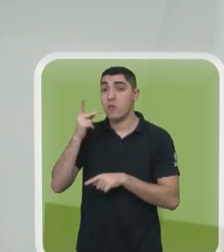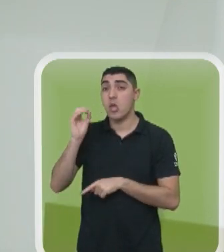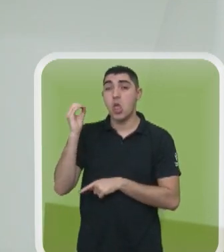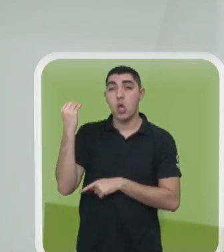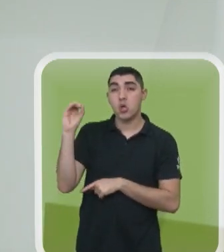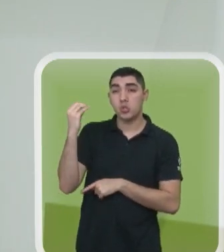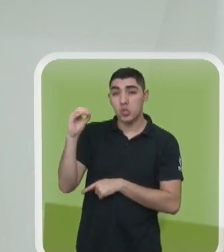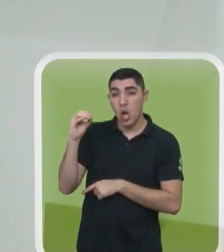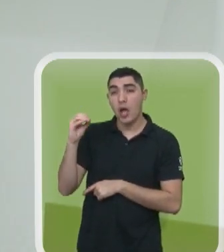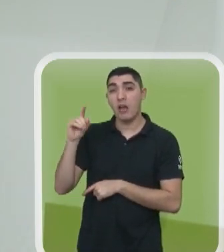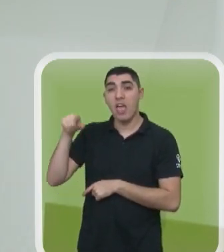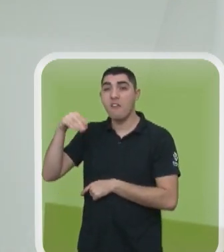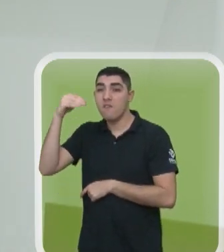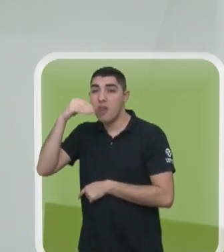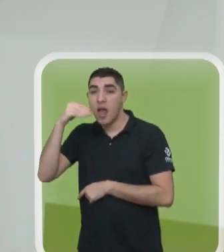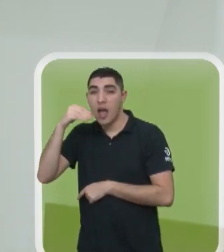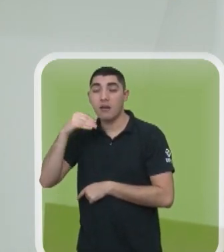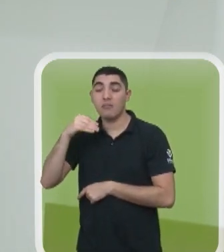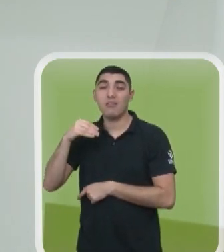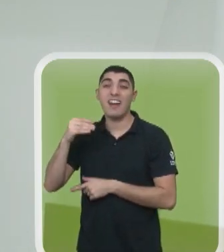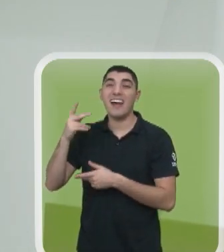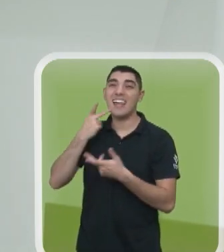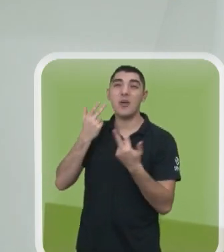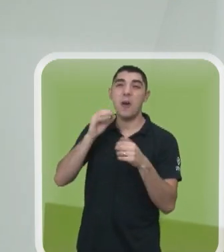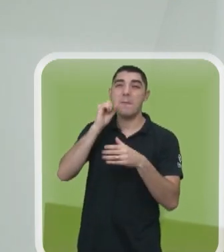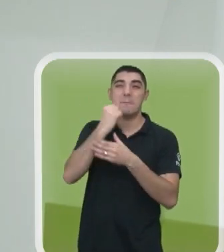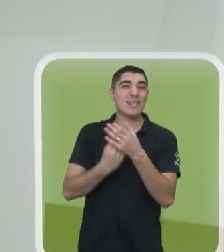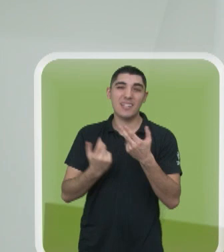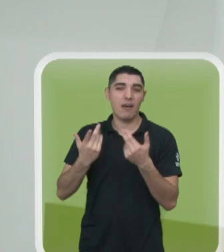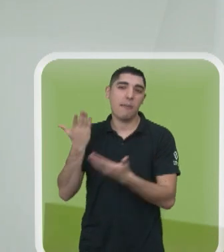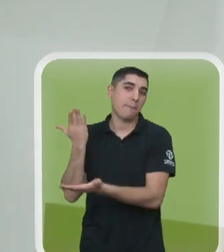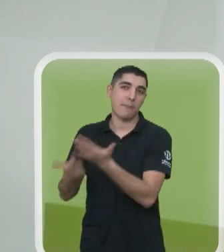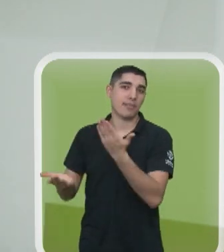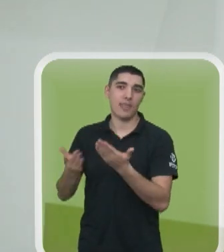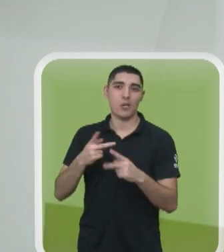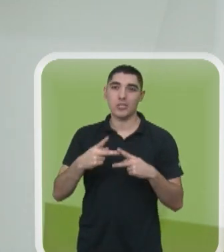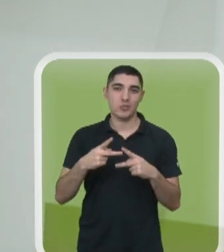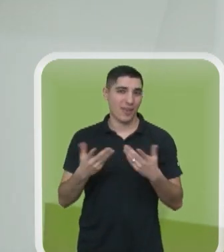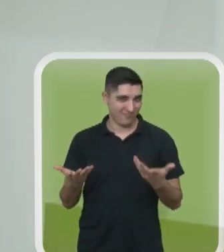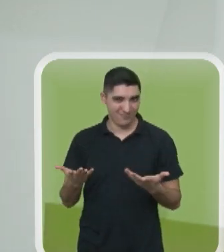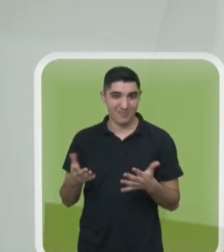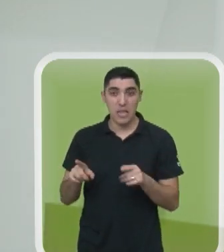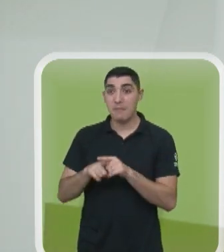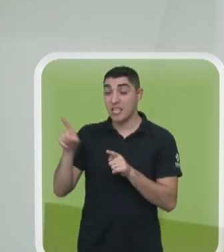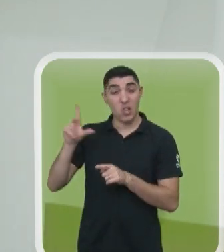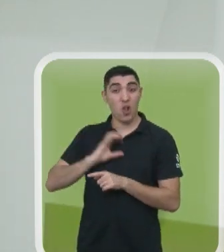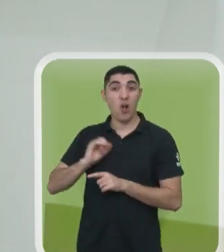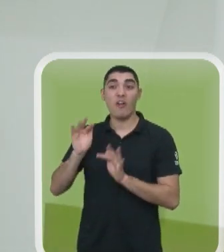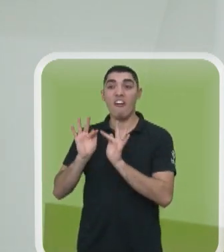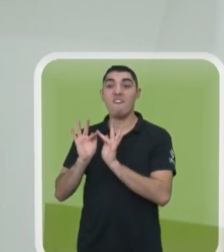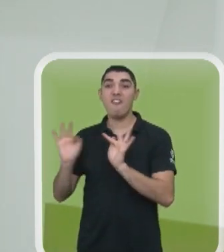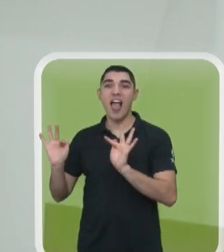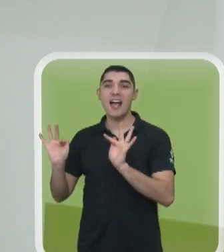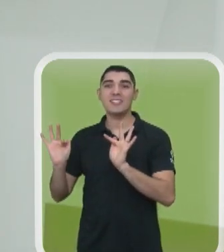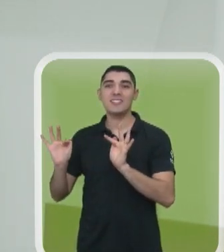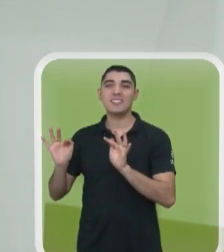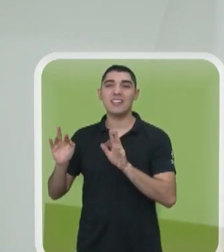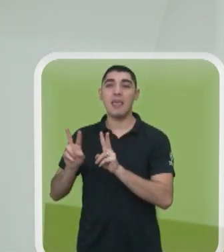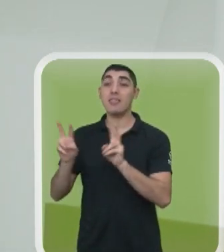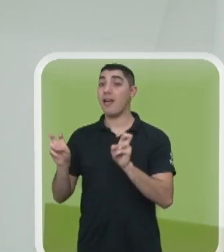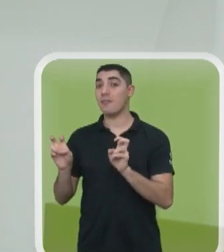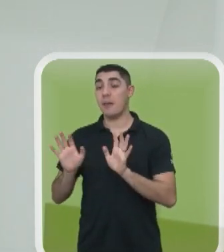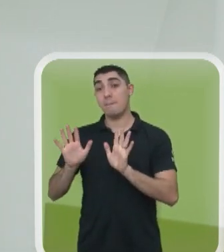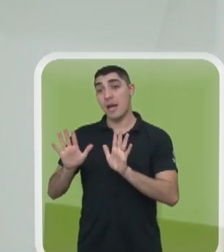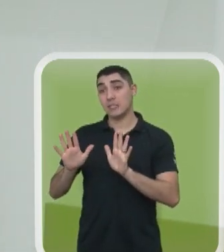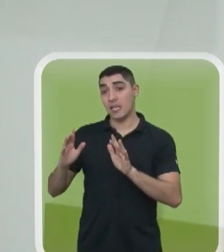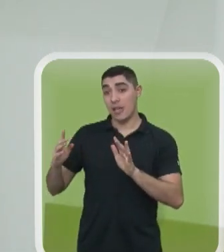São José no basquete e acabou perdendo, né? Então é a velha história, né? Você não gosta muito de frases feitas, mas o jogo é